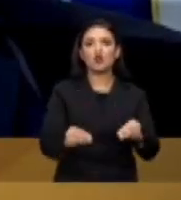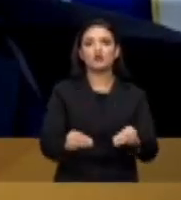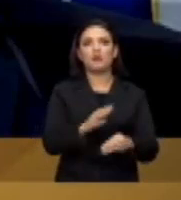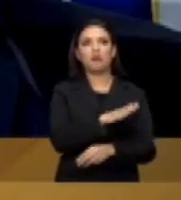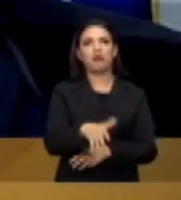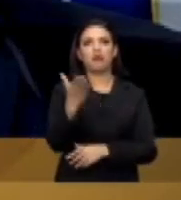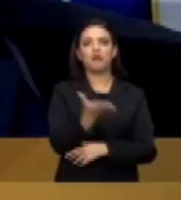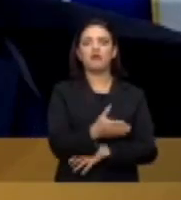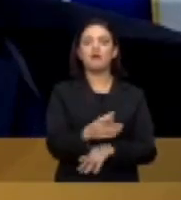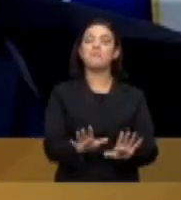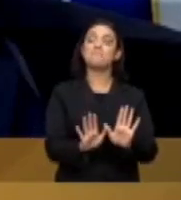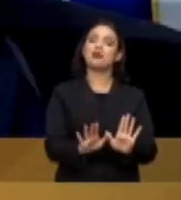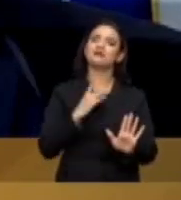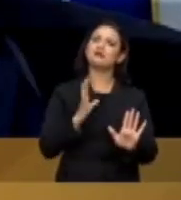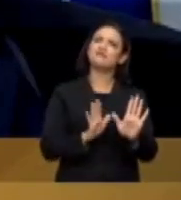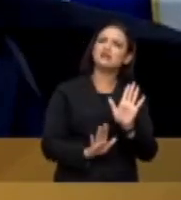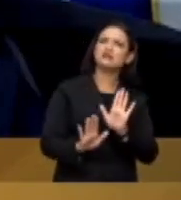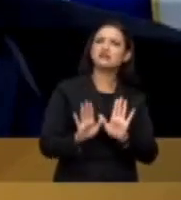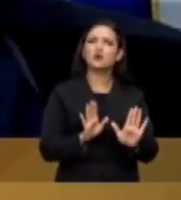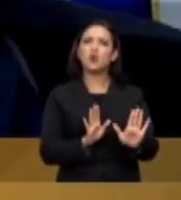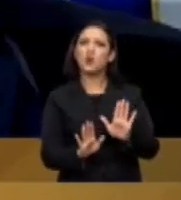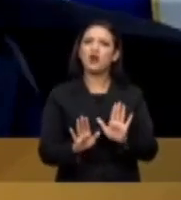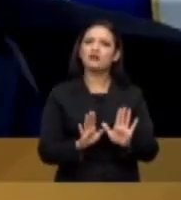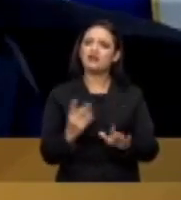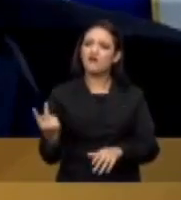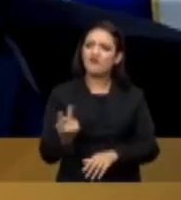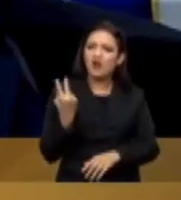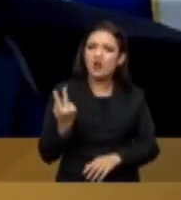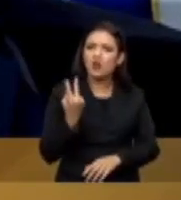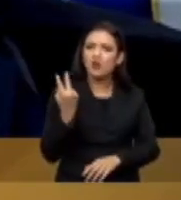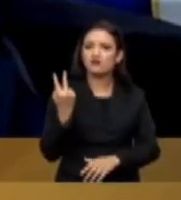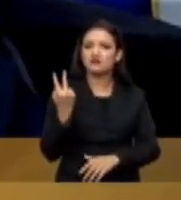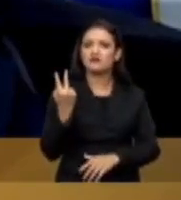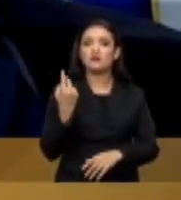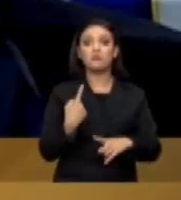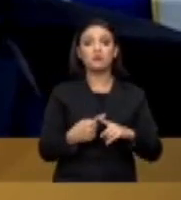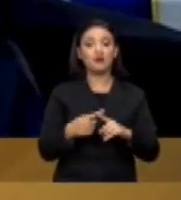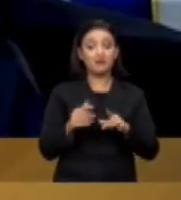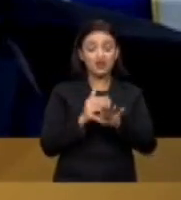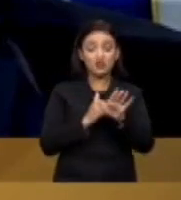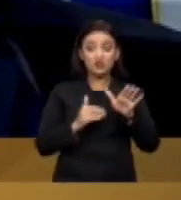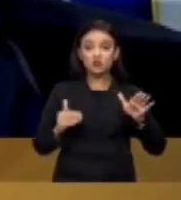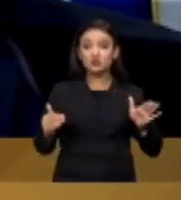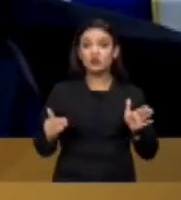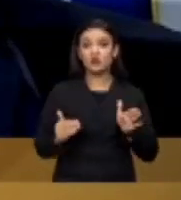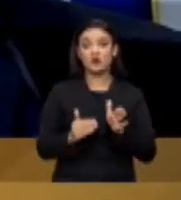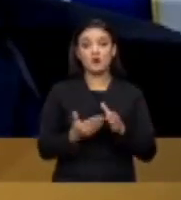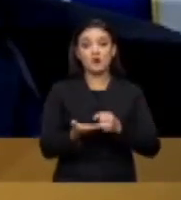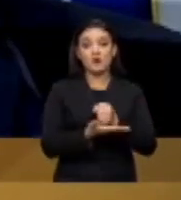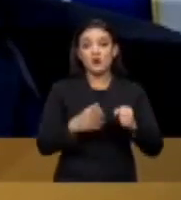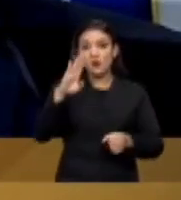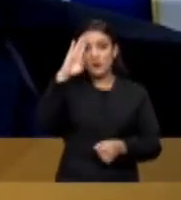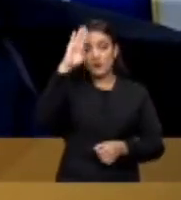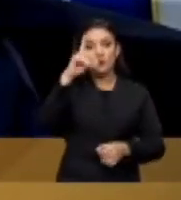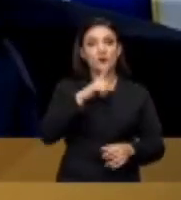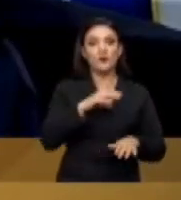de ponderação de valores para que todos esses importantes princípios postos na